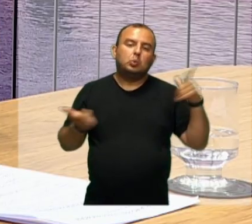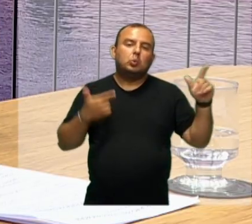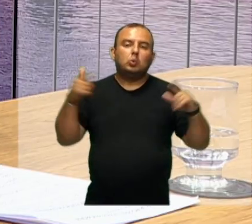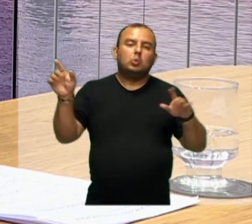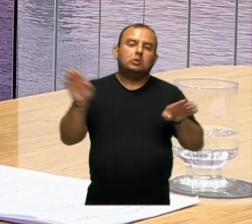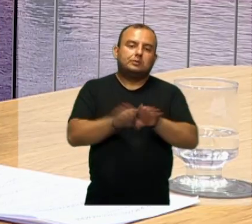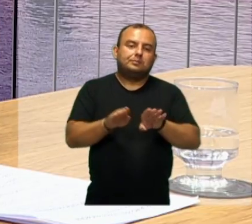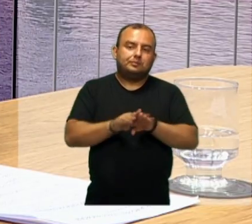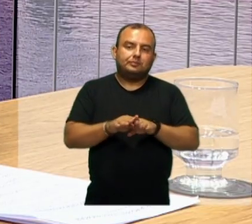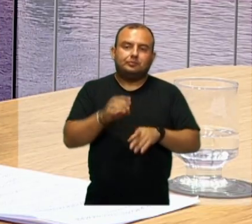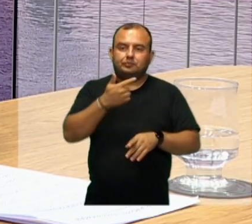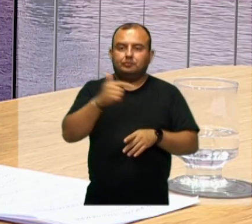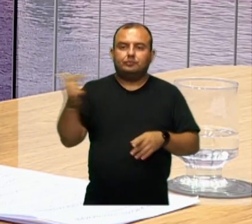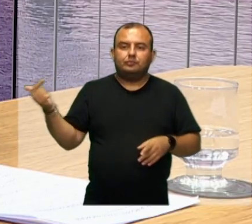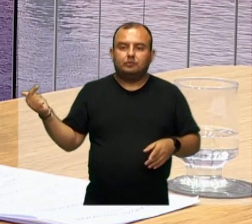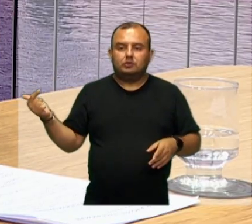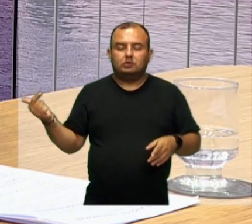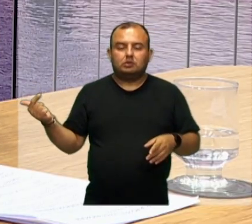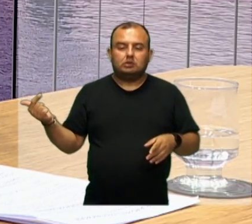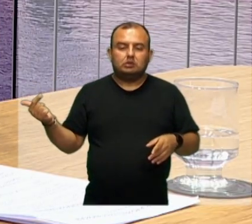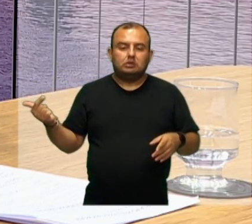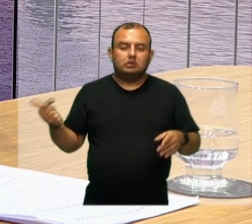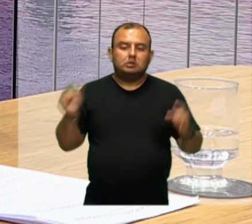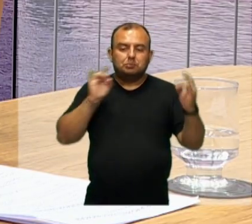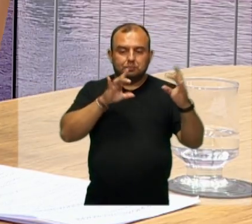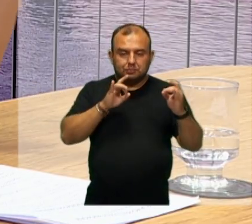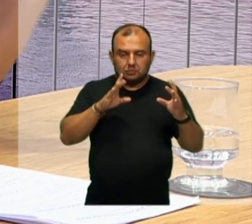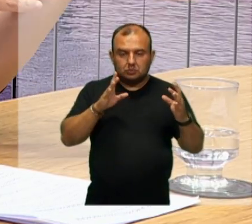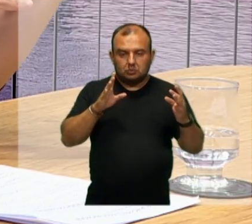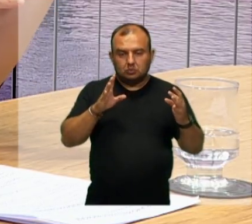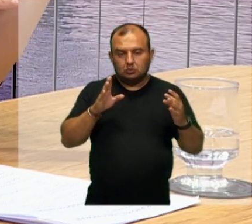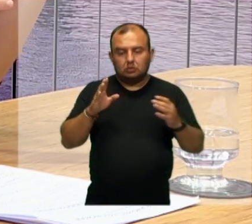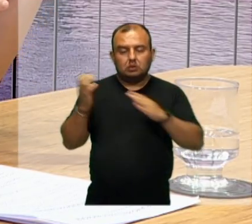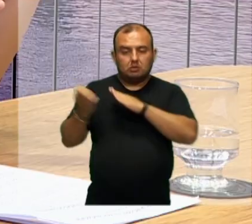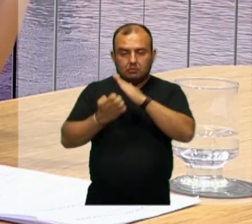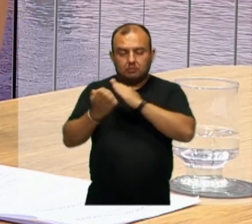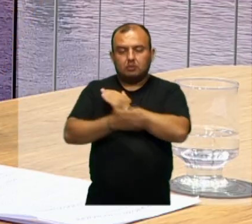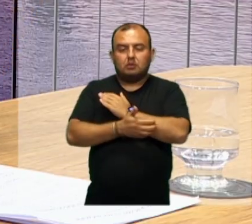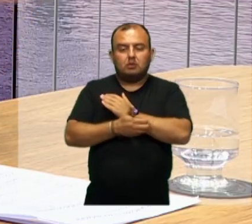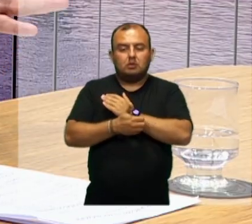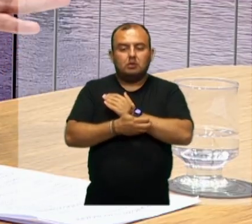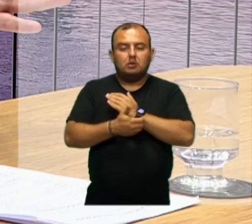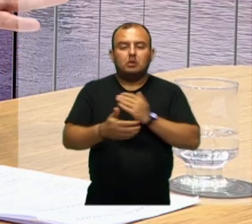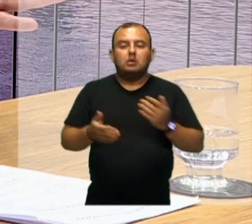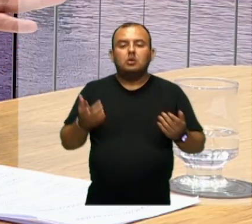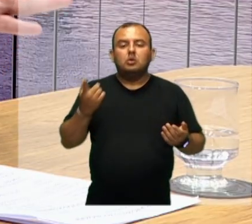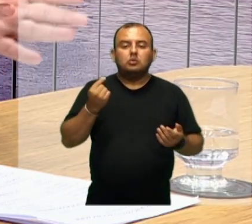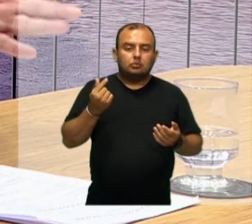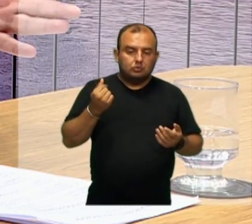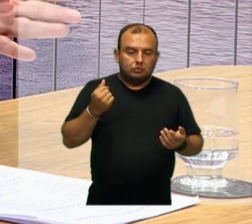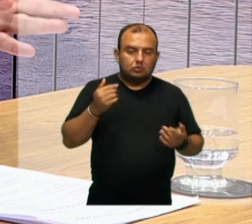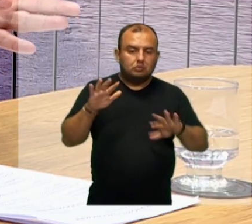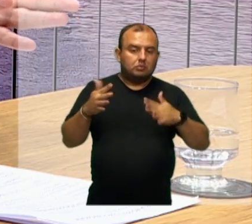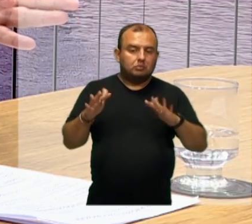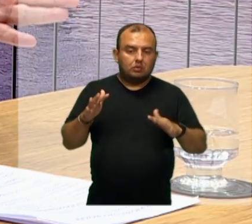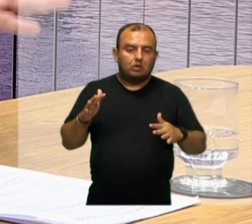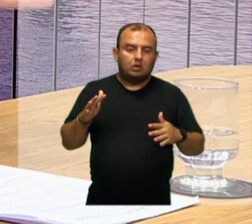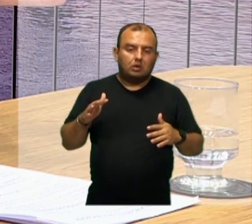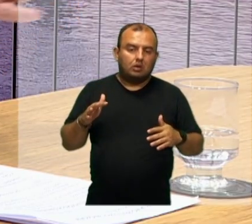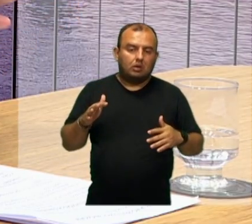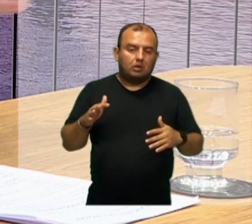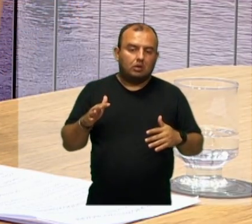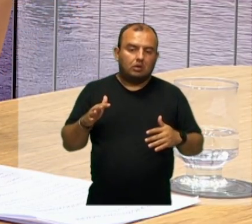que às vezes nem traz tanto retorno assim direto para uma empresa. O custo médio é bem mais alto. O custo médio